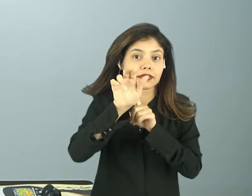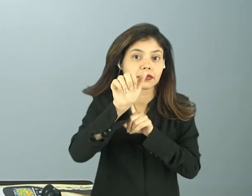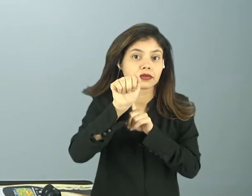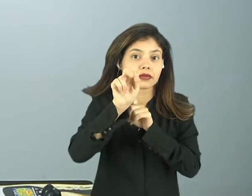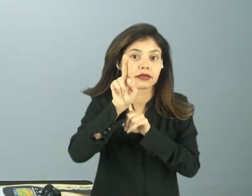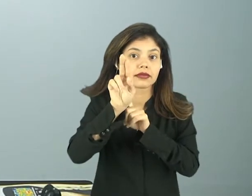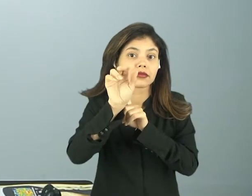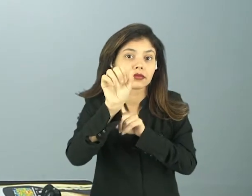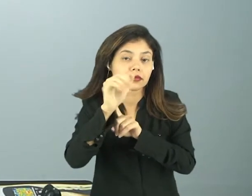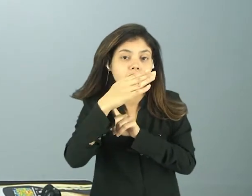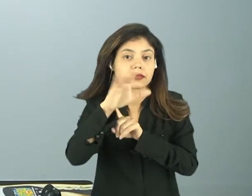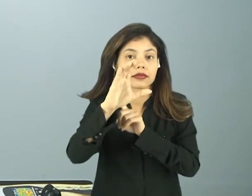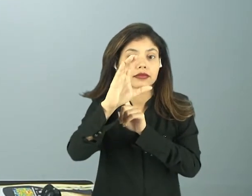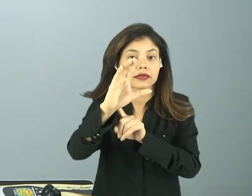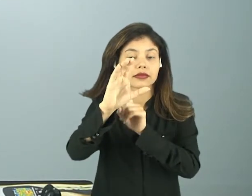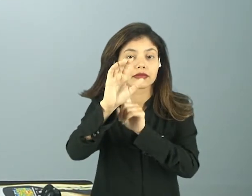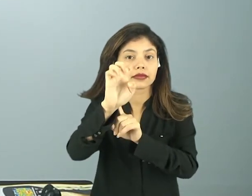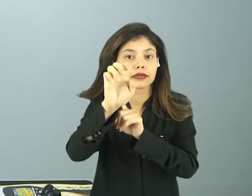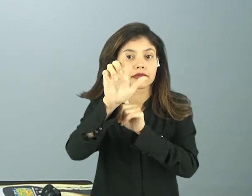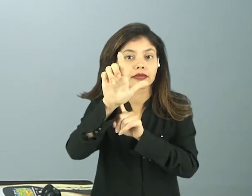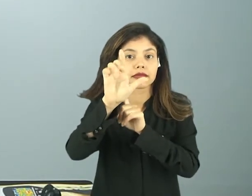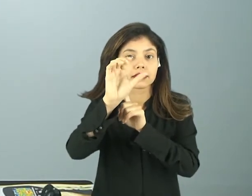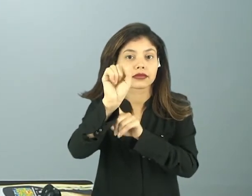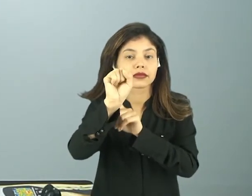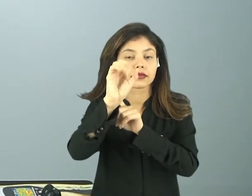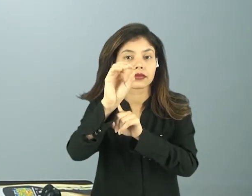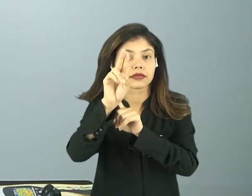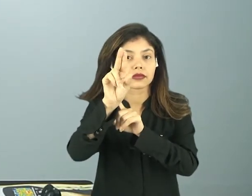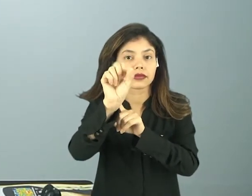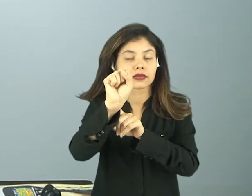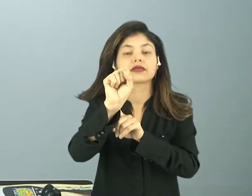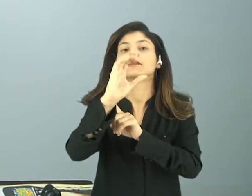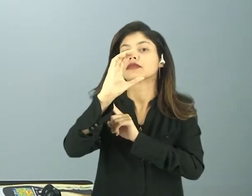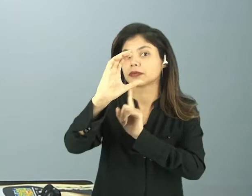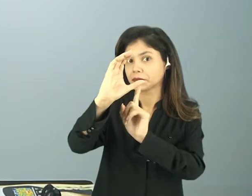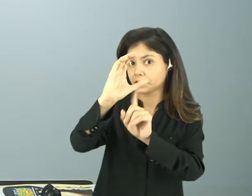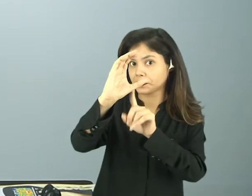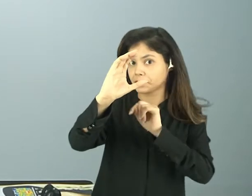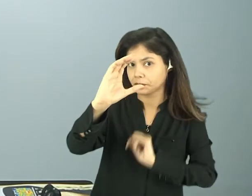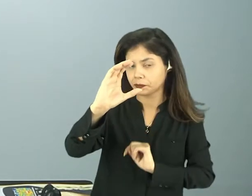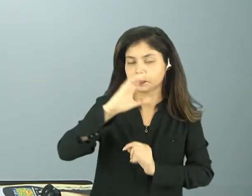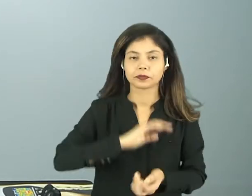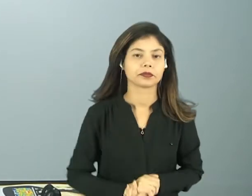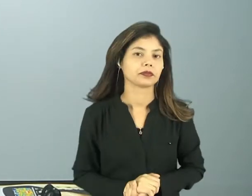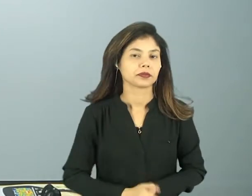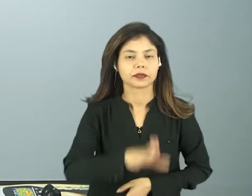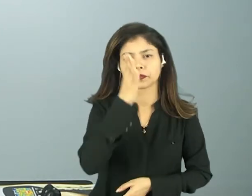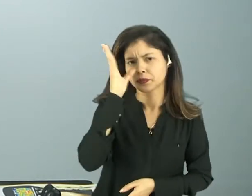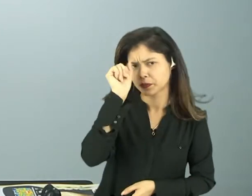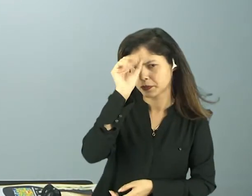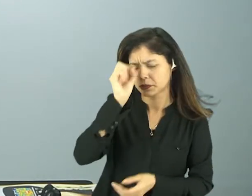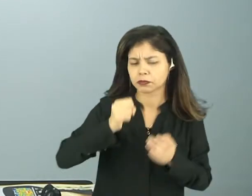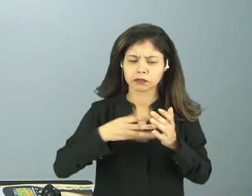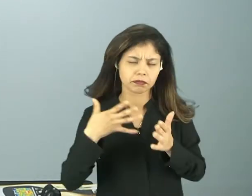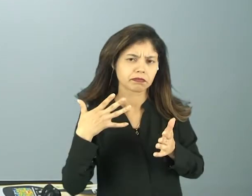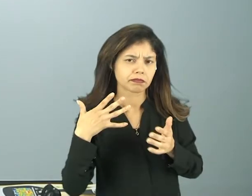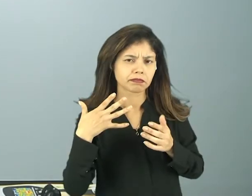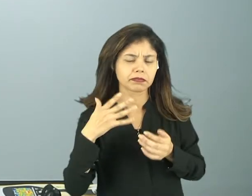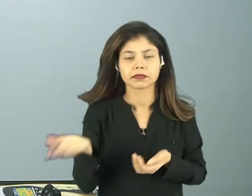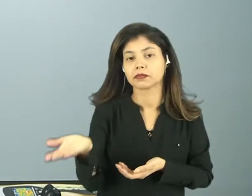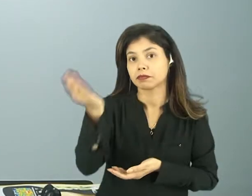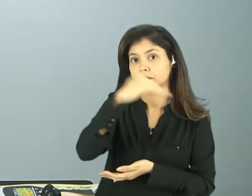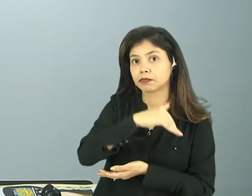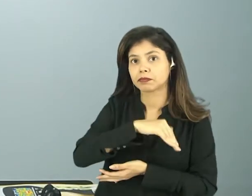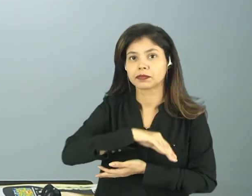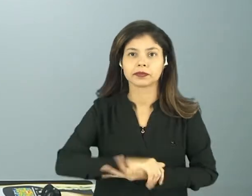Celsius. Isso mesmo. Tudo bem? Estão gostando desta aula? Espero que sim. Estão aprendendo muito? Então